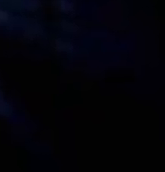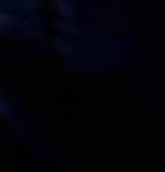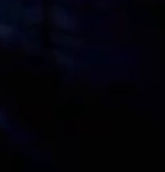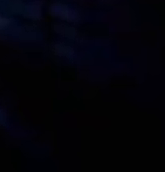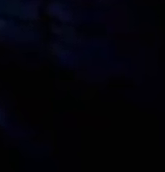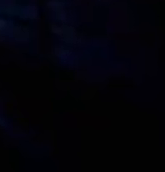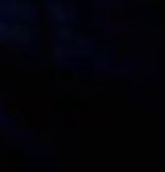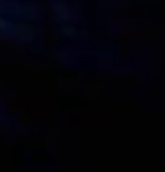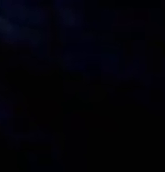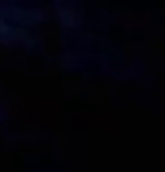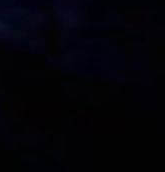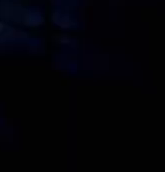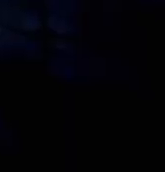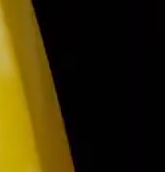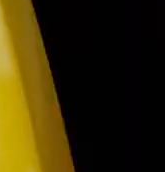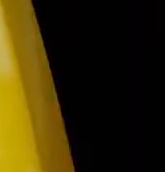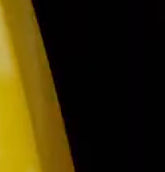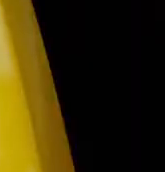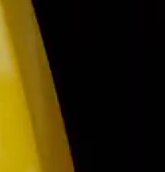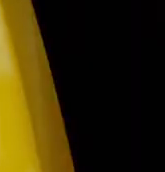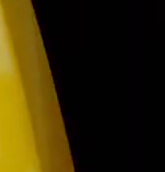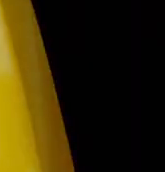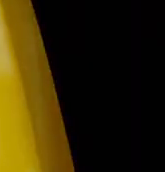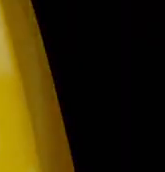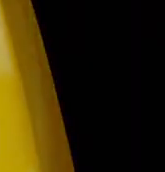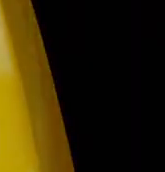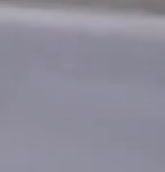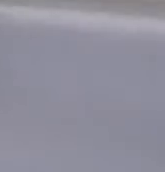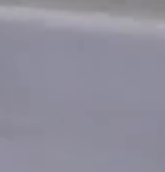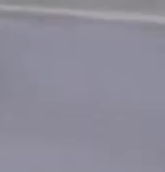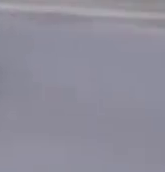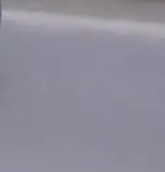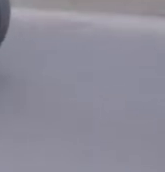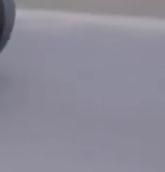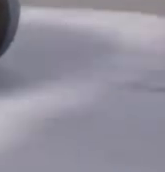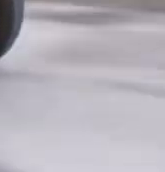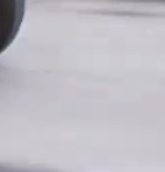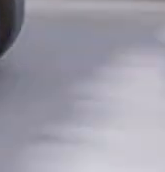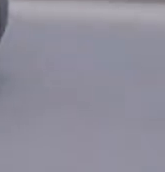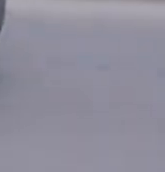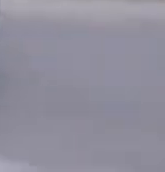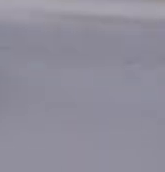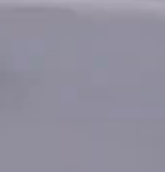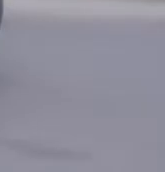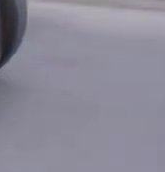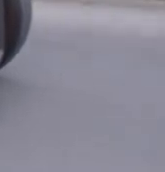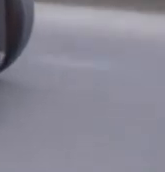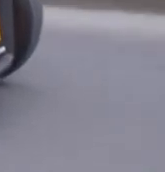Conta, conta gotas o tempo que passa. Vejo só lá fora fazer-me pirraça.